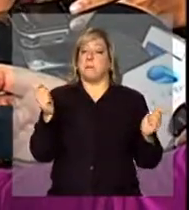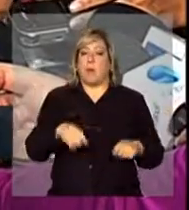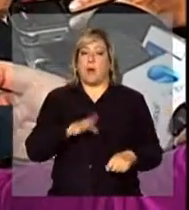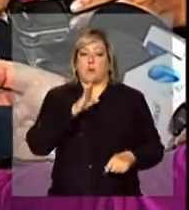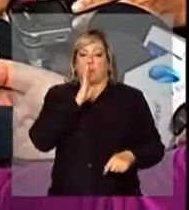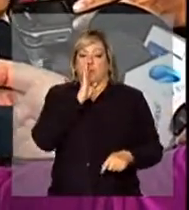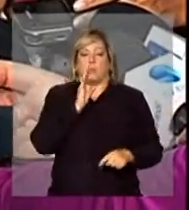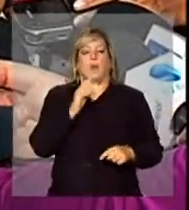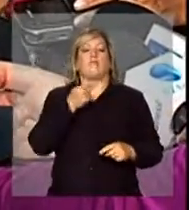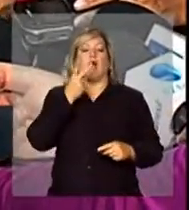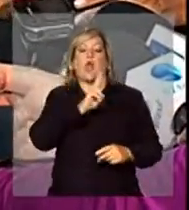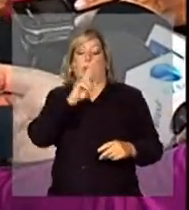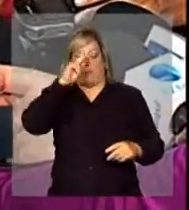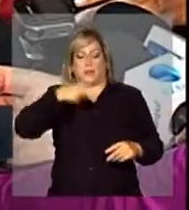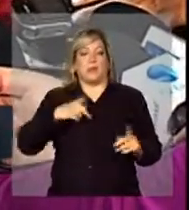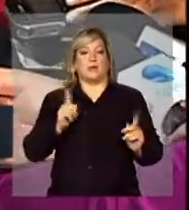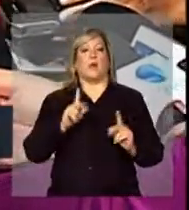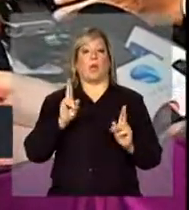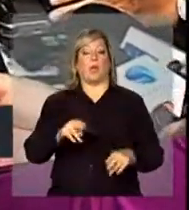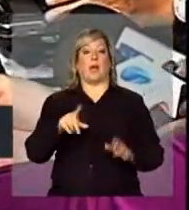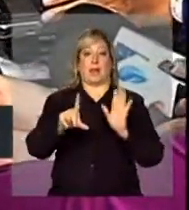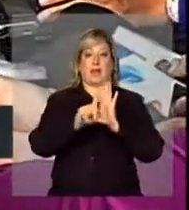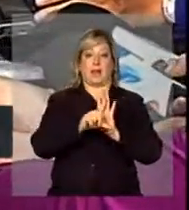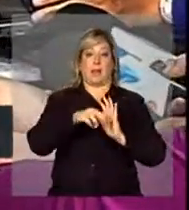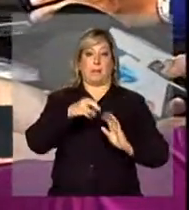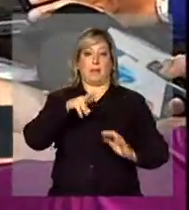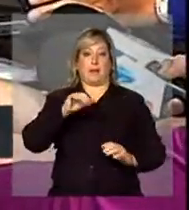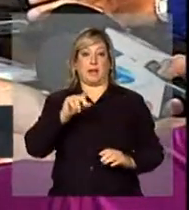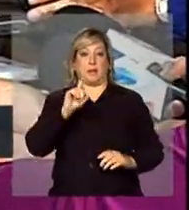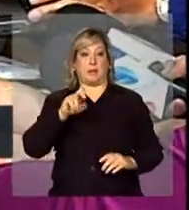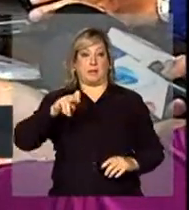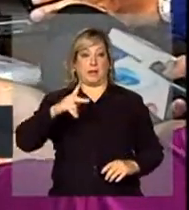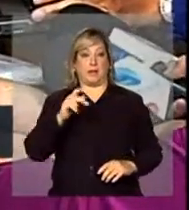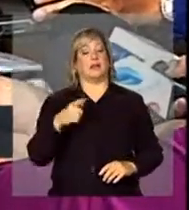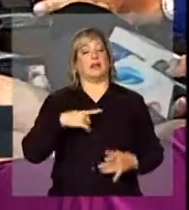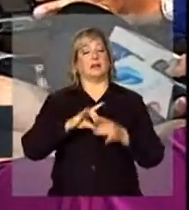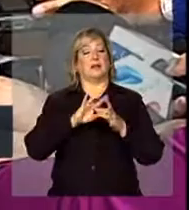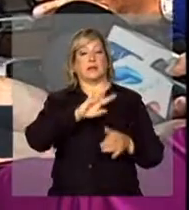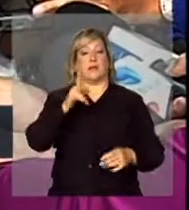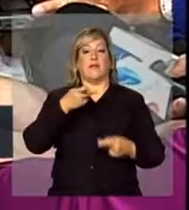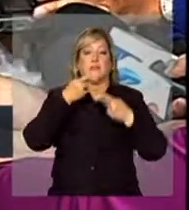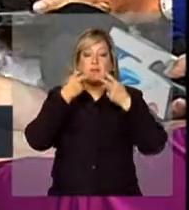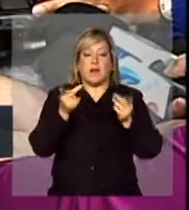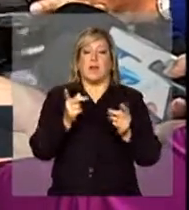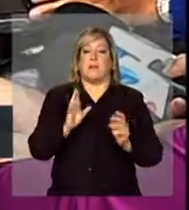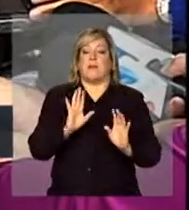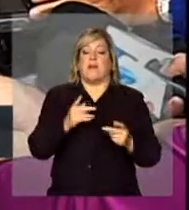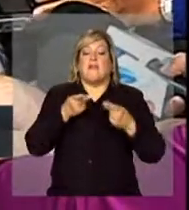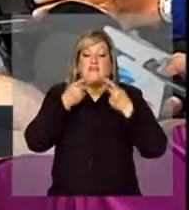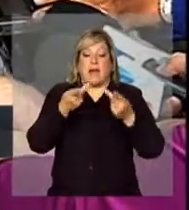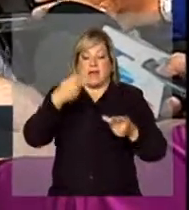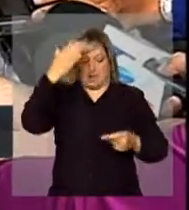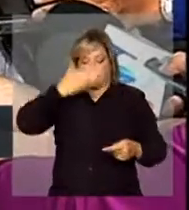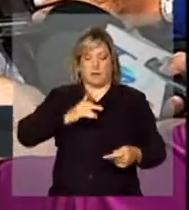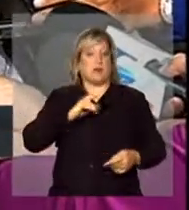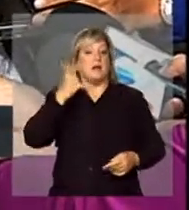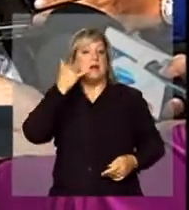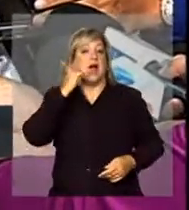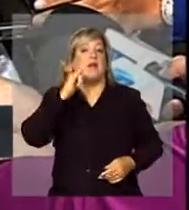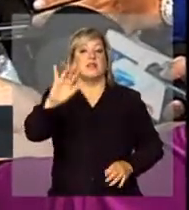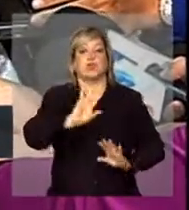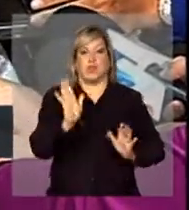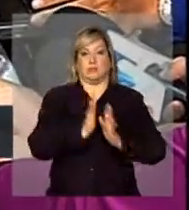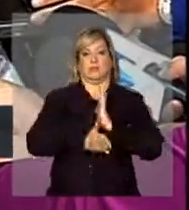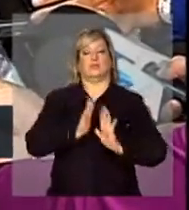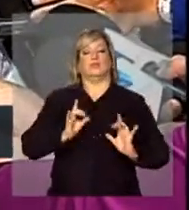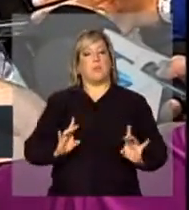marco legal, que é a Lei Maria da Penha, permite a denúncia anônima. Internacional, sobretudo internacional, porque elas